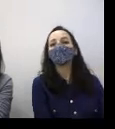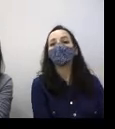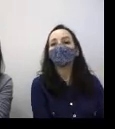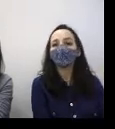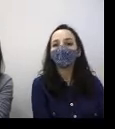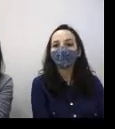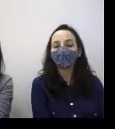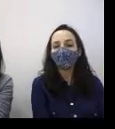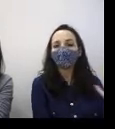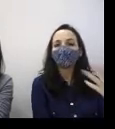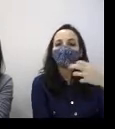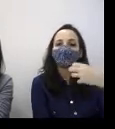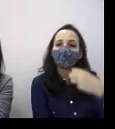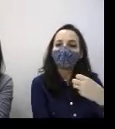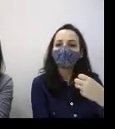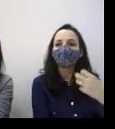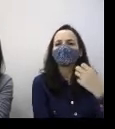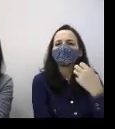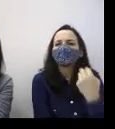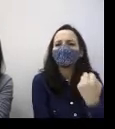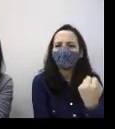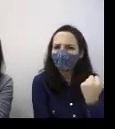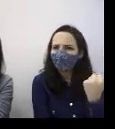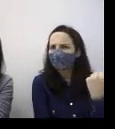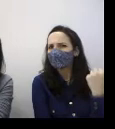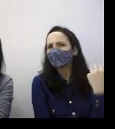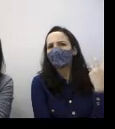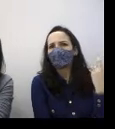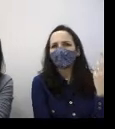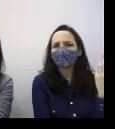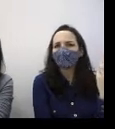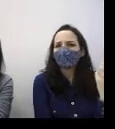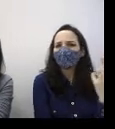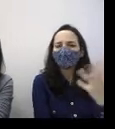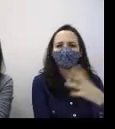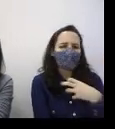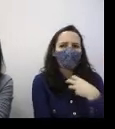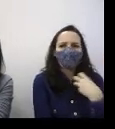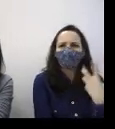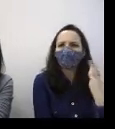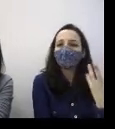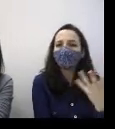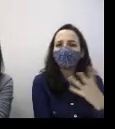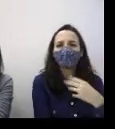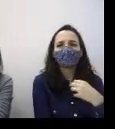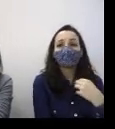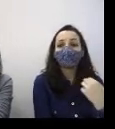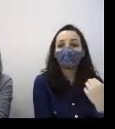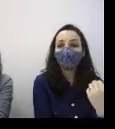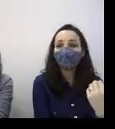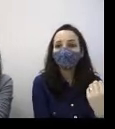olhar para fora, né? Ficamos presos a esses sentimentos, a esse vazio,